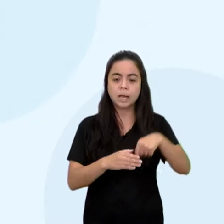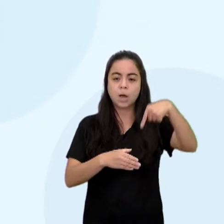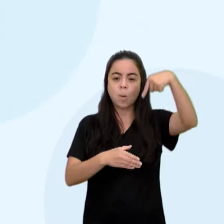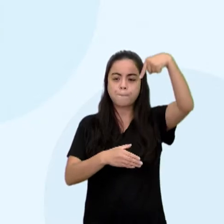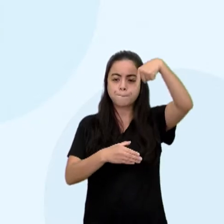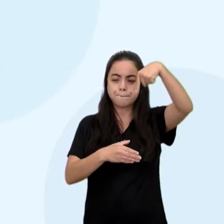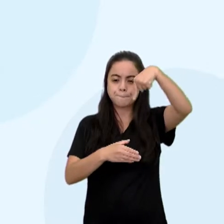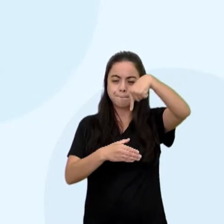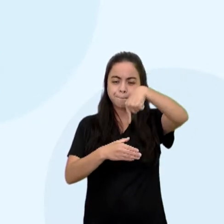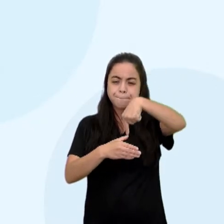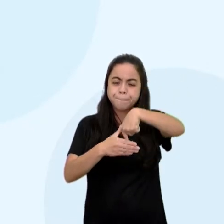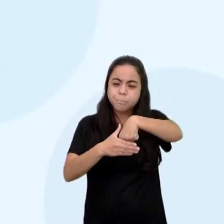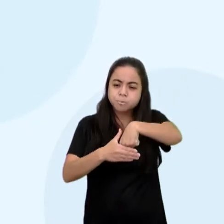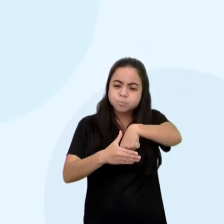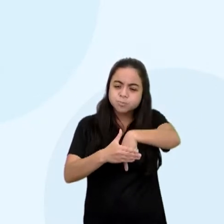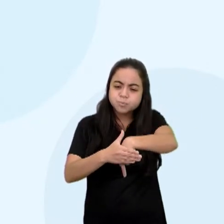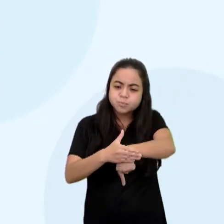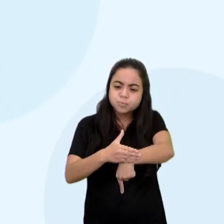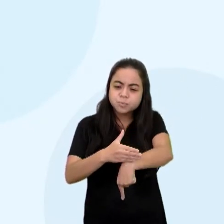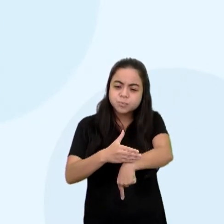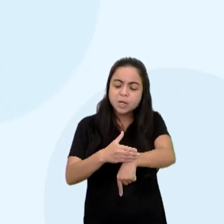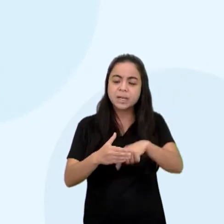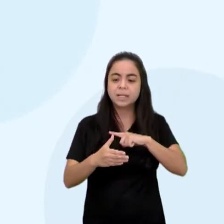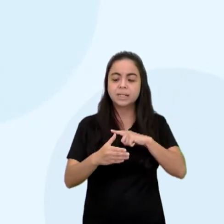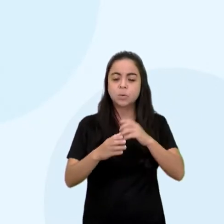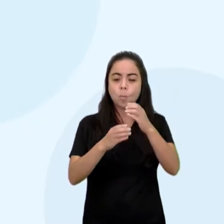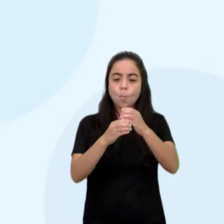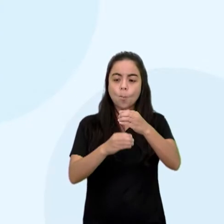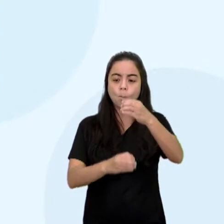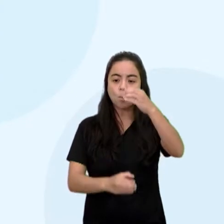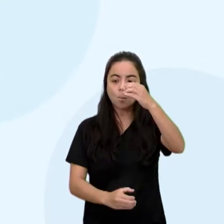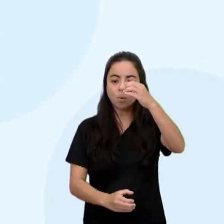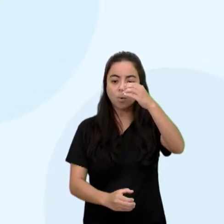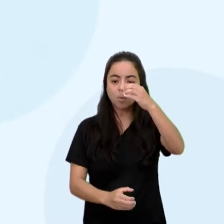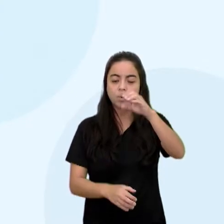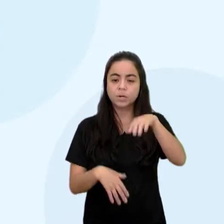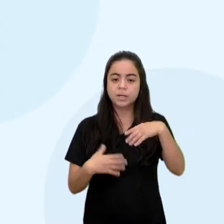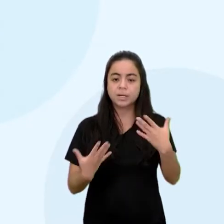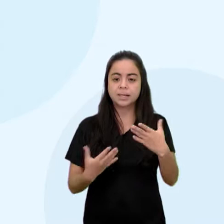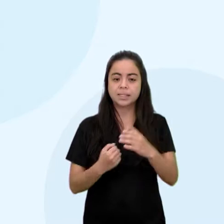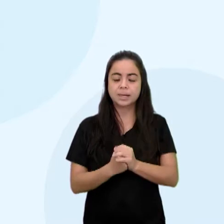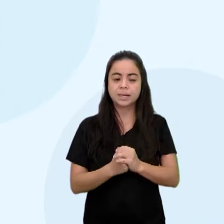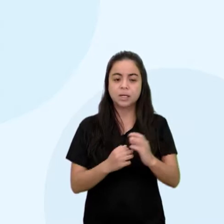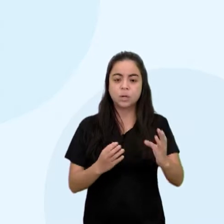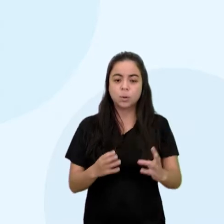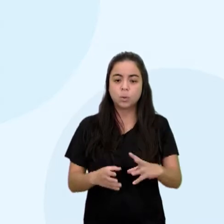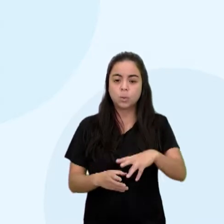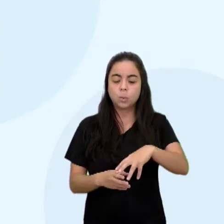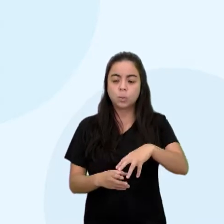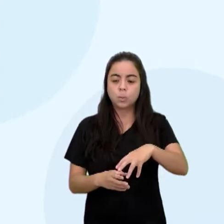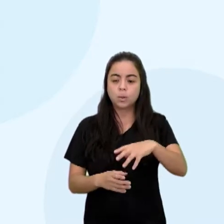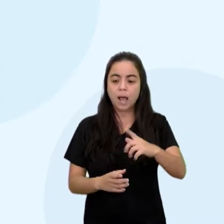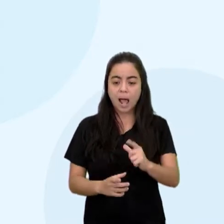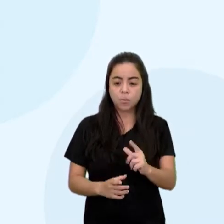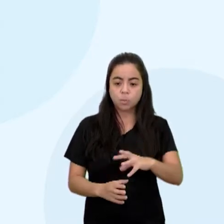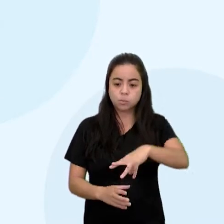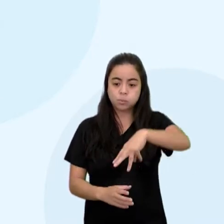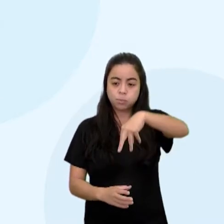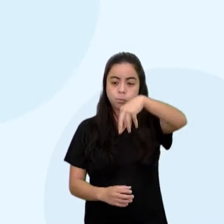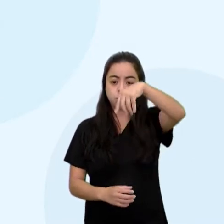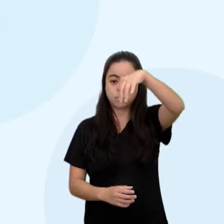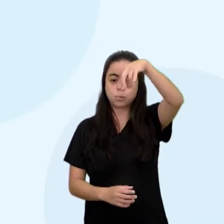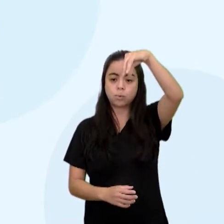o solo e instala-se uma tubulação a fim de canalizar esse vapor de água a alta pressão e velocidade, isso é muito